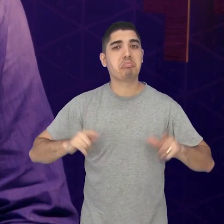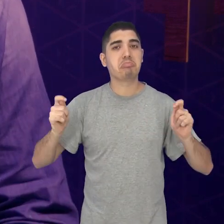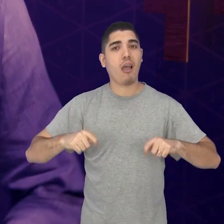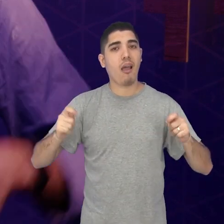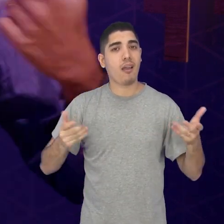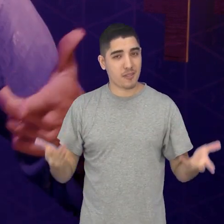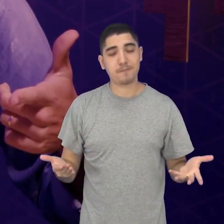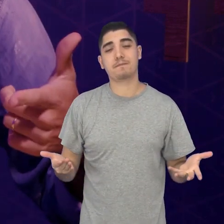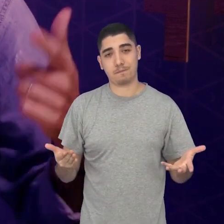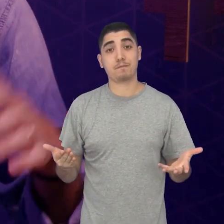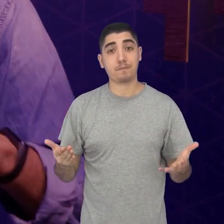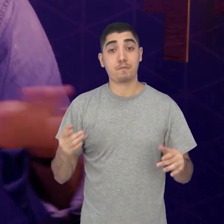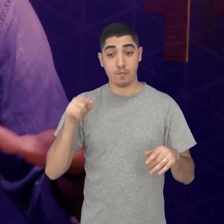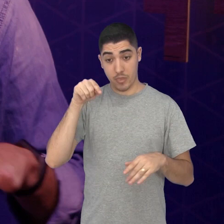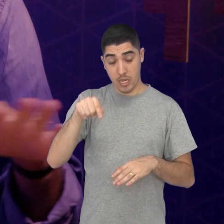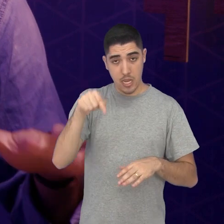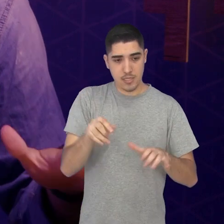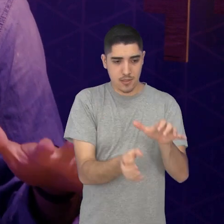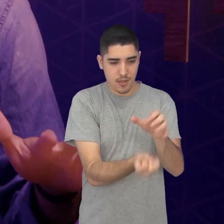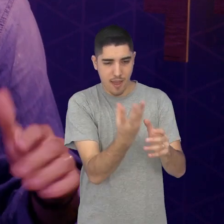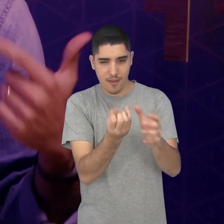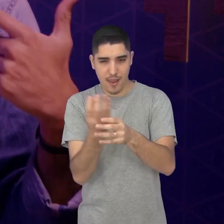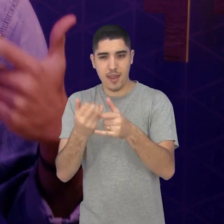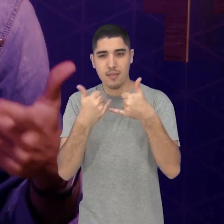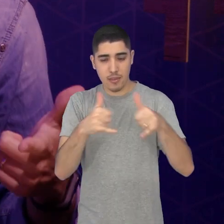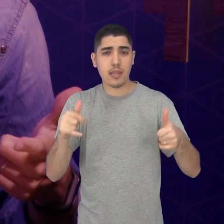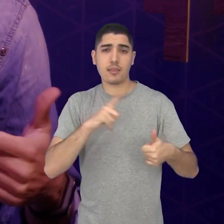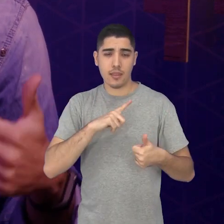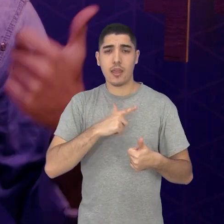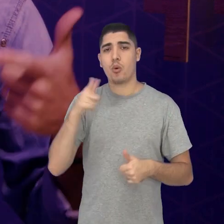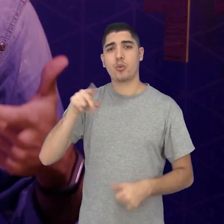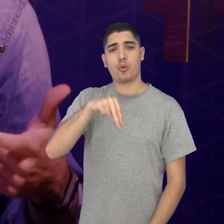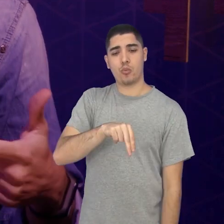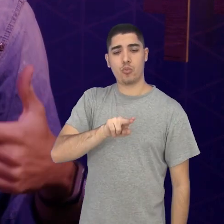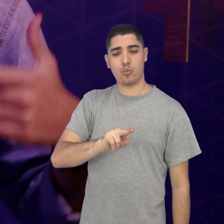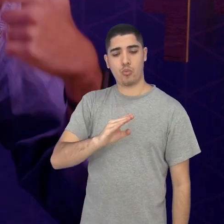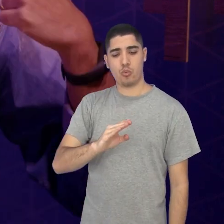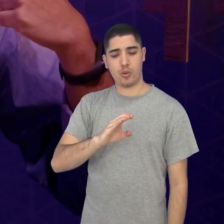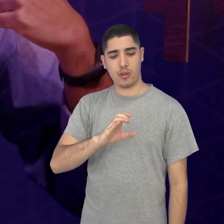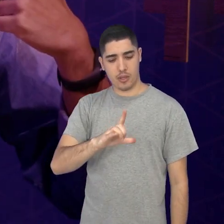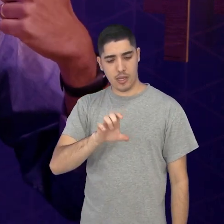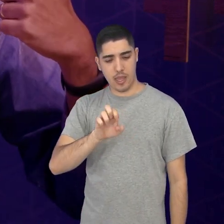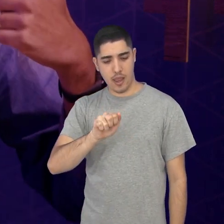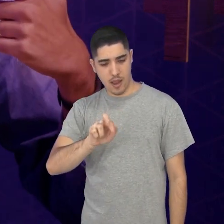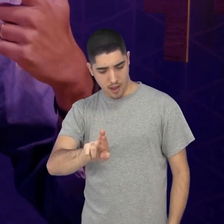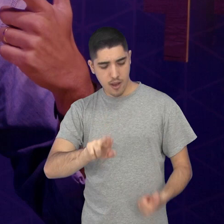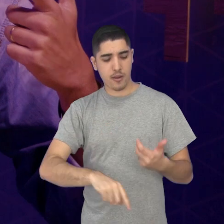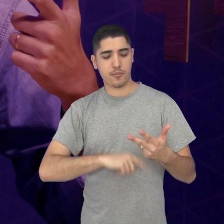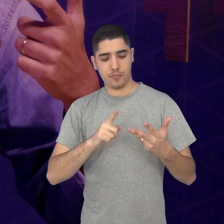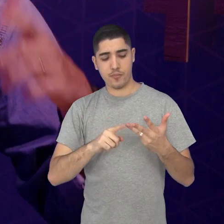né? Além dessas fontes de energia, a gente ainda tem a nuclear, a gente ainda